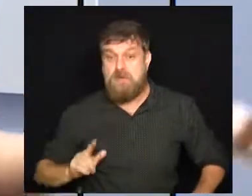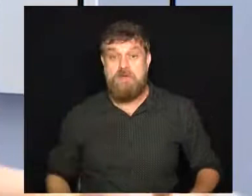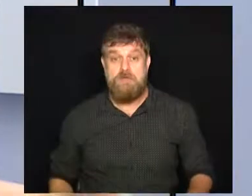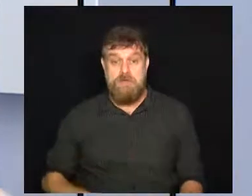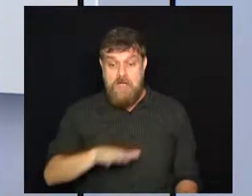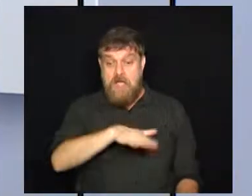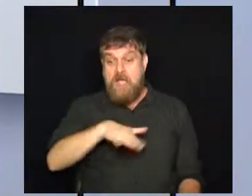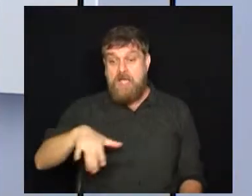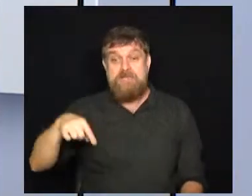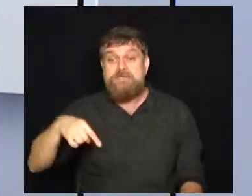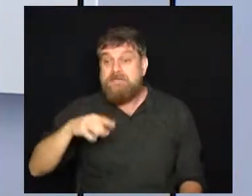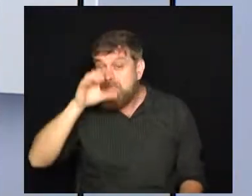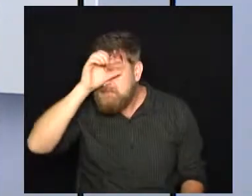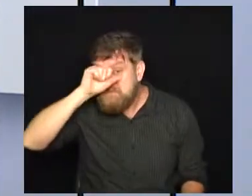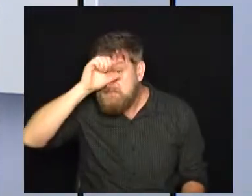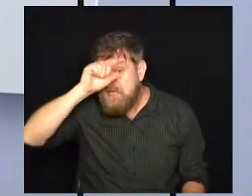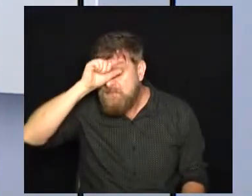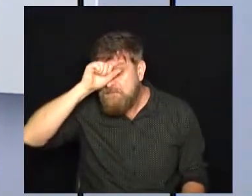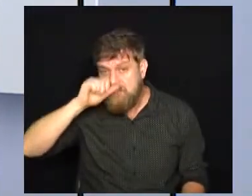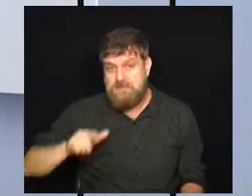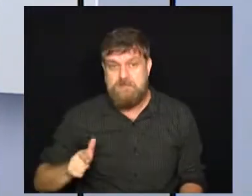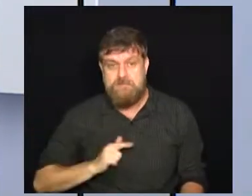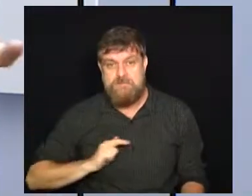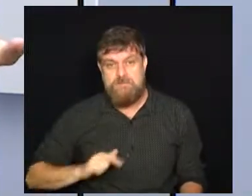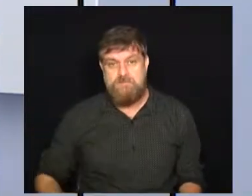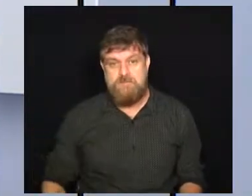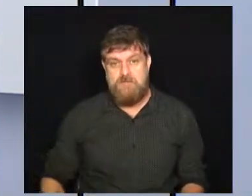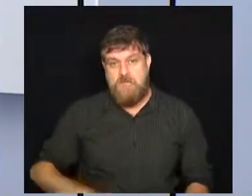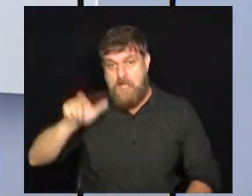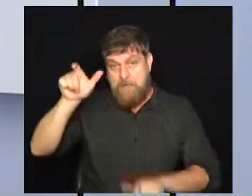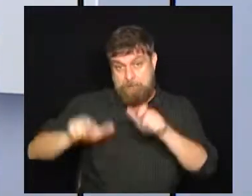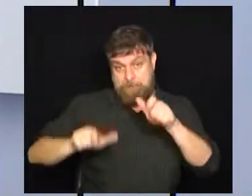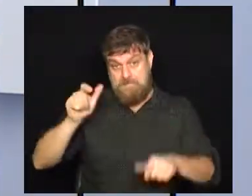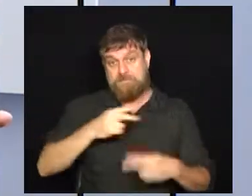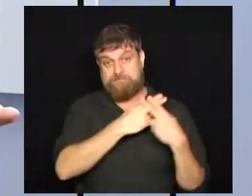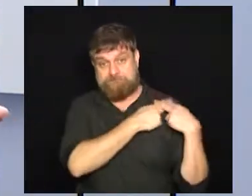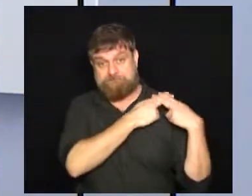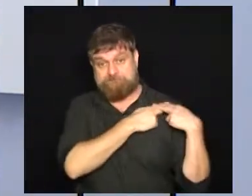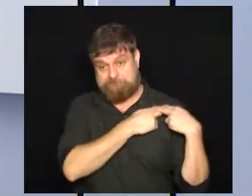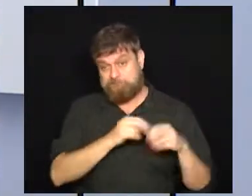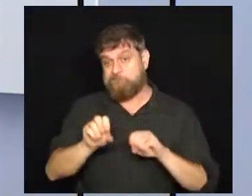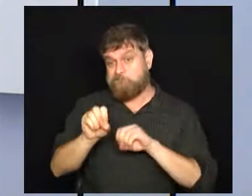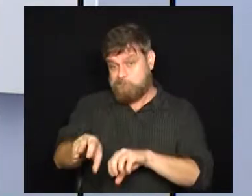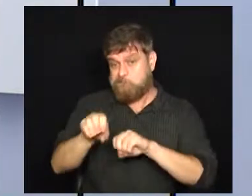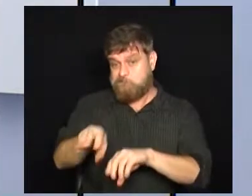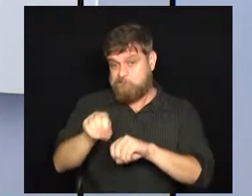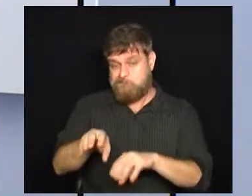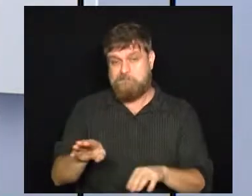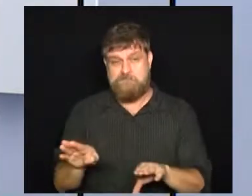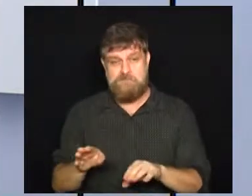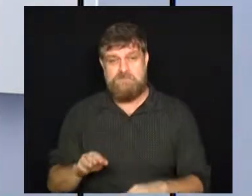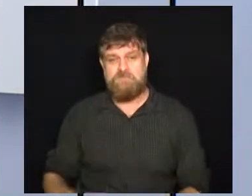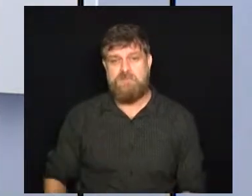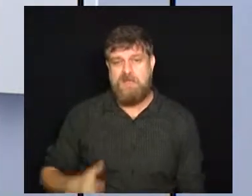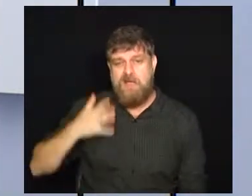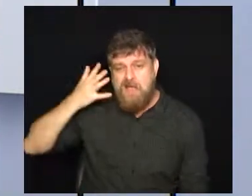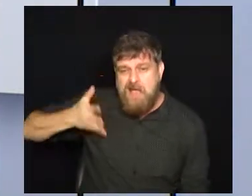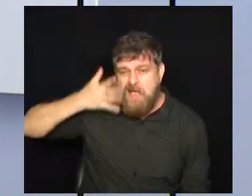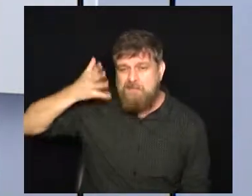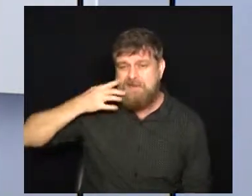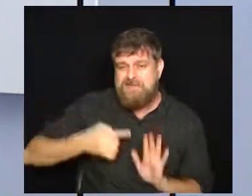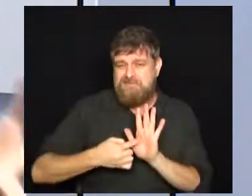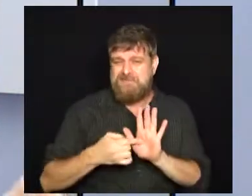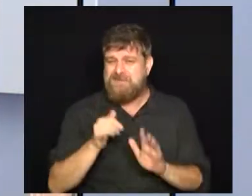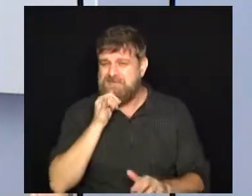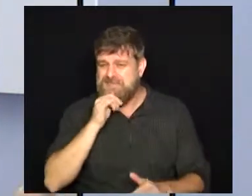crianças aprendem isso. Infelizmente, nós temos autoridades que ensinam isso, né, ao praticarem maus